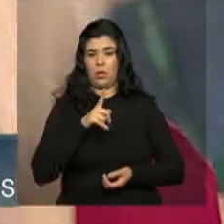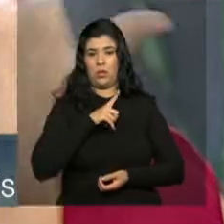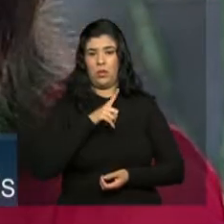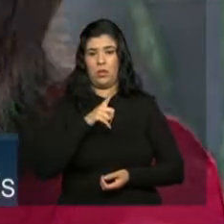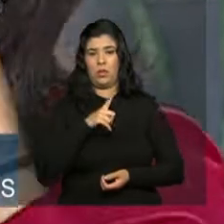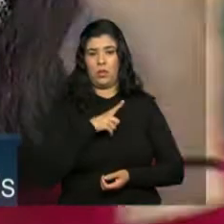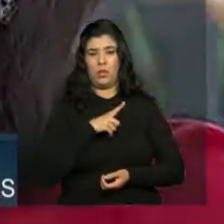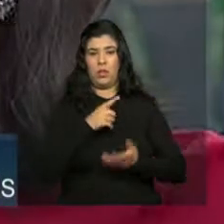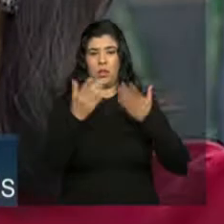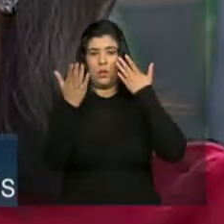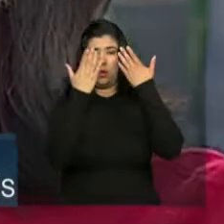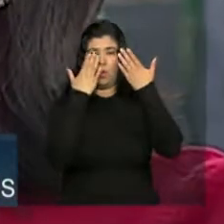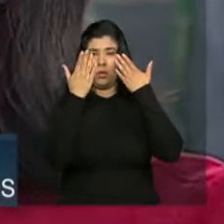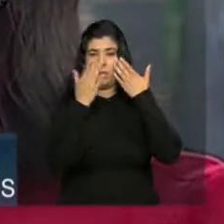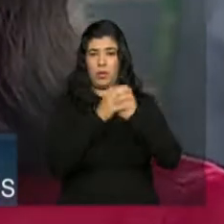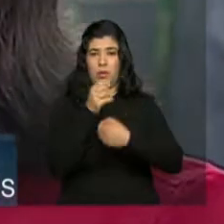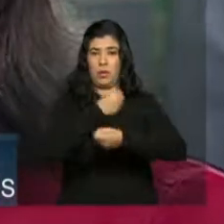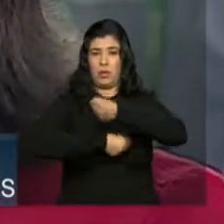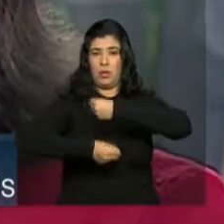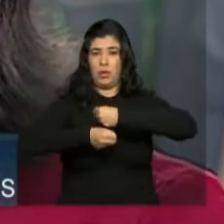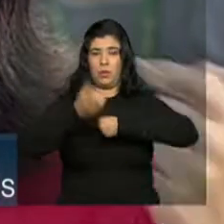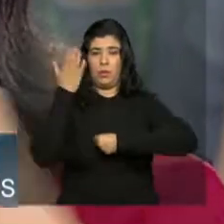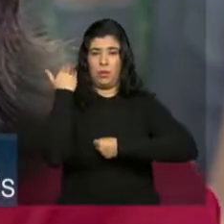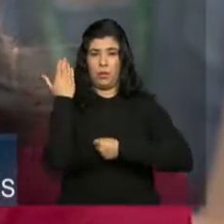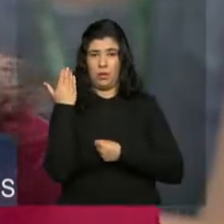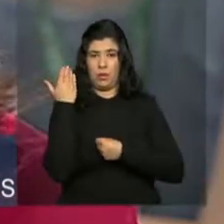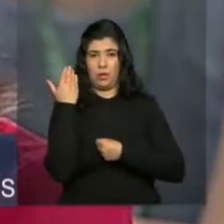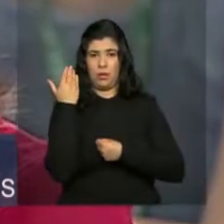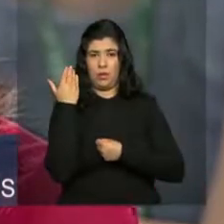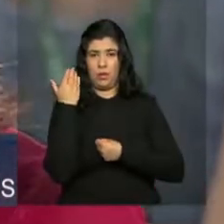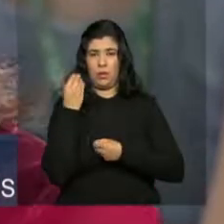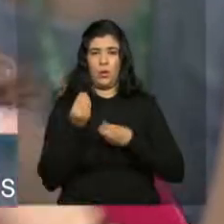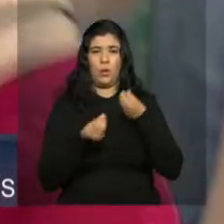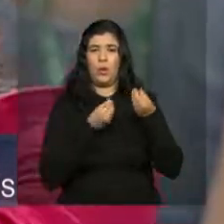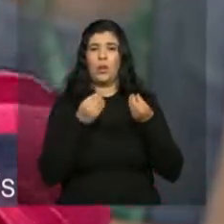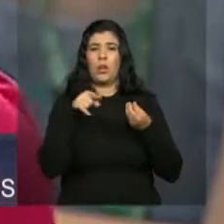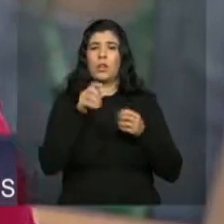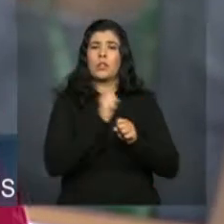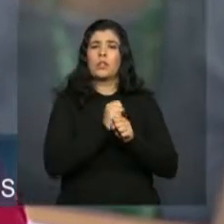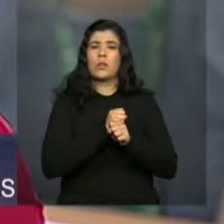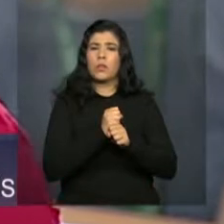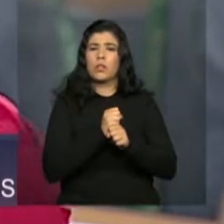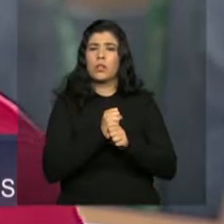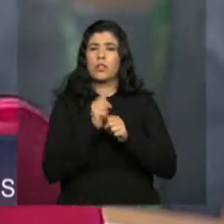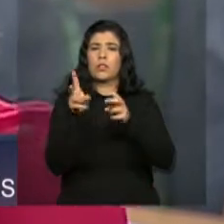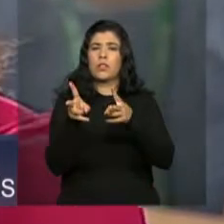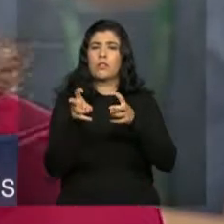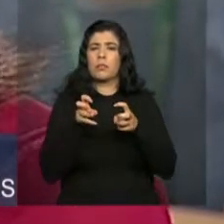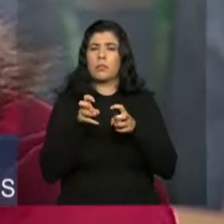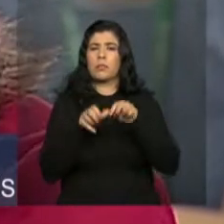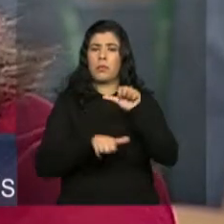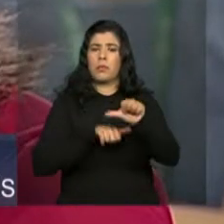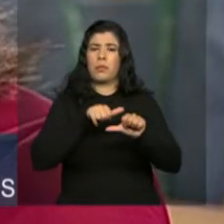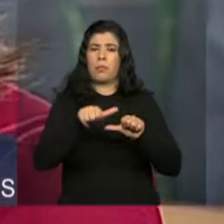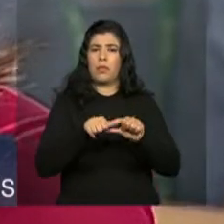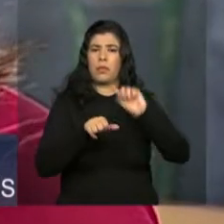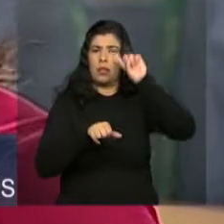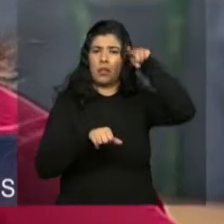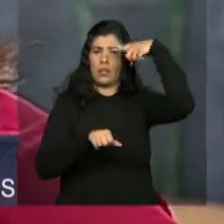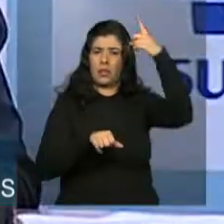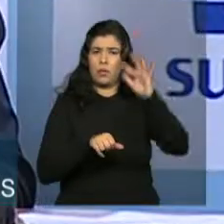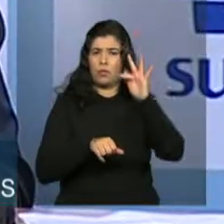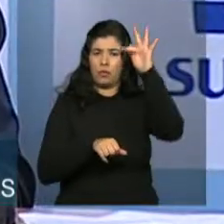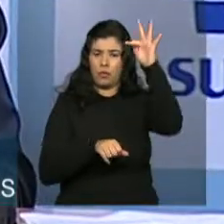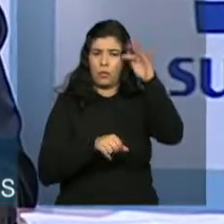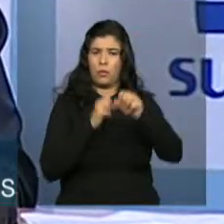a média da série do ano passado ainda então o impacto deste ano só no próximo ano no índice né